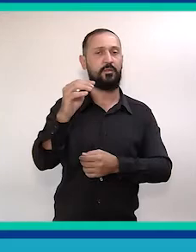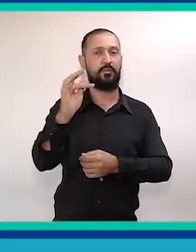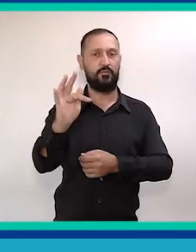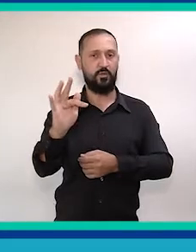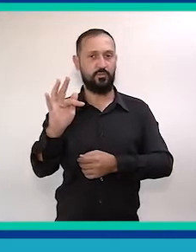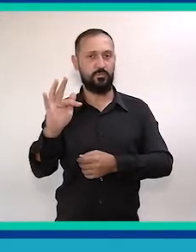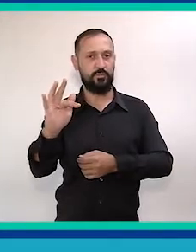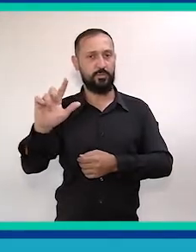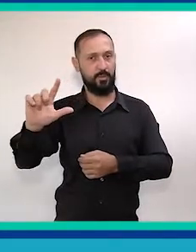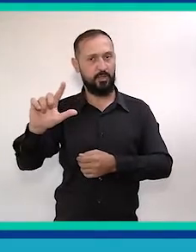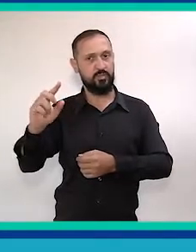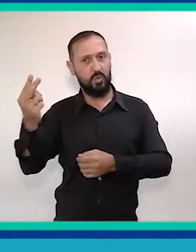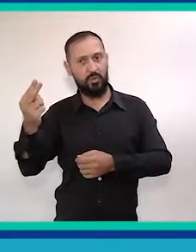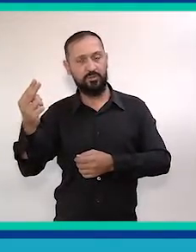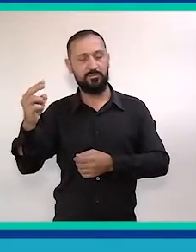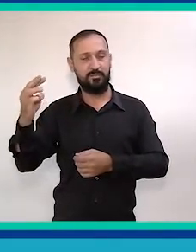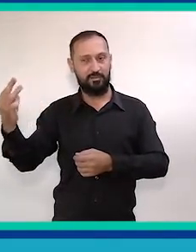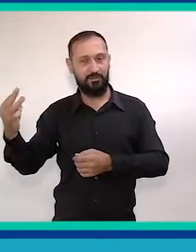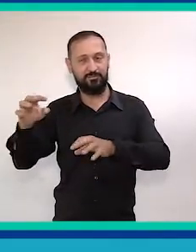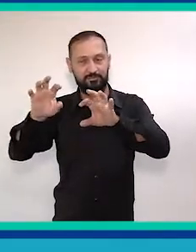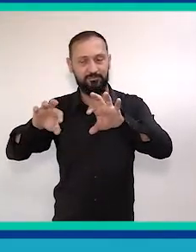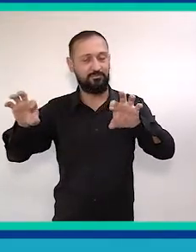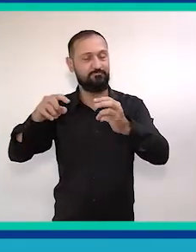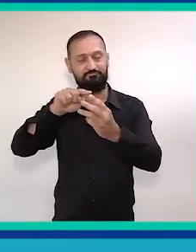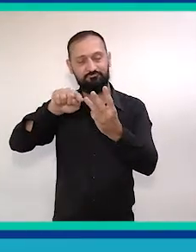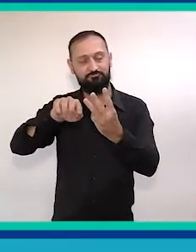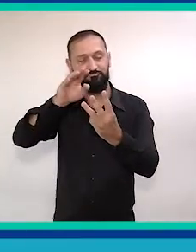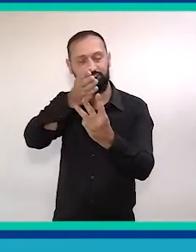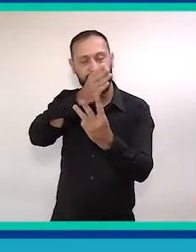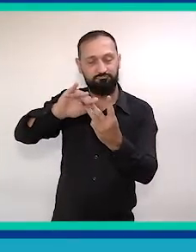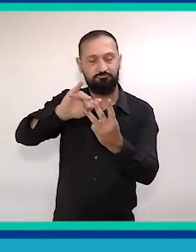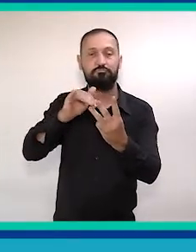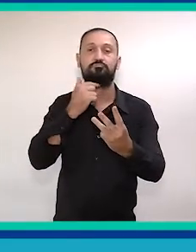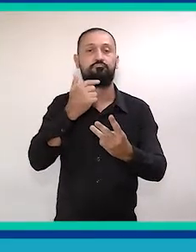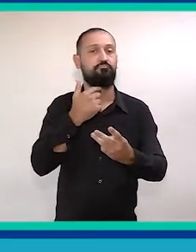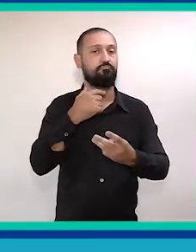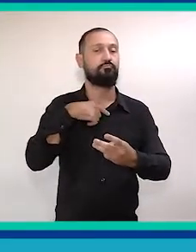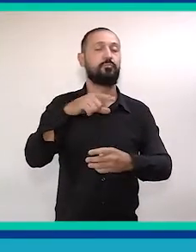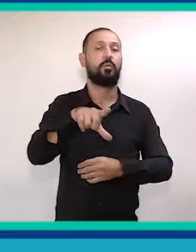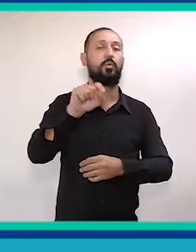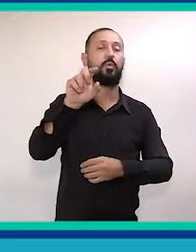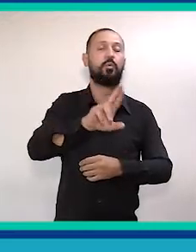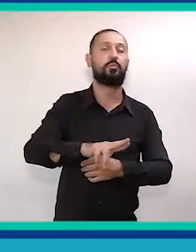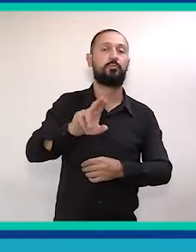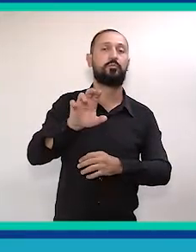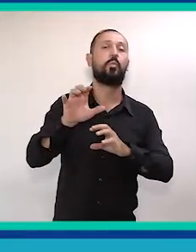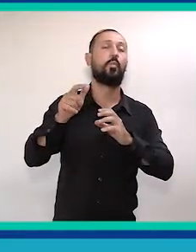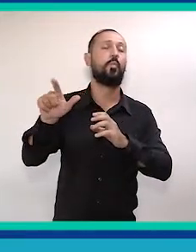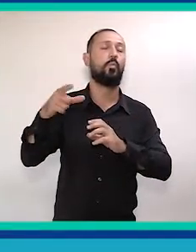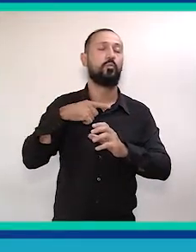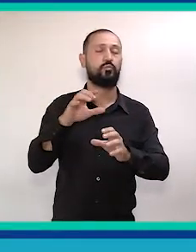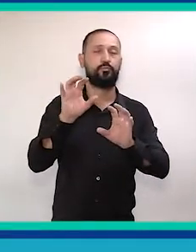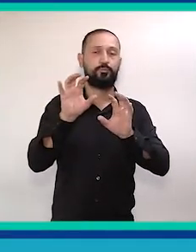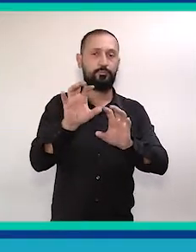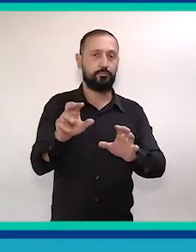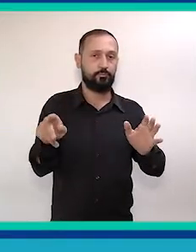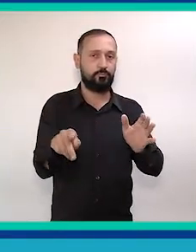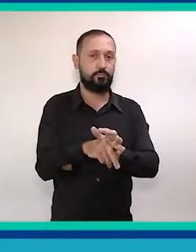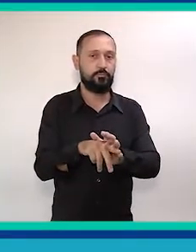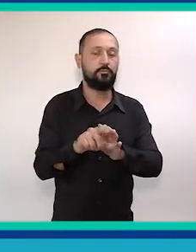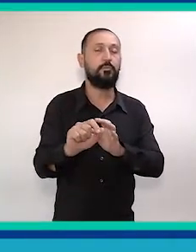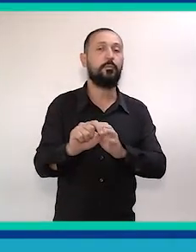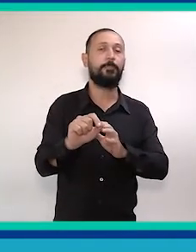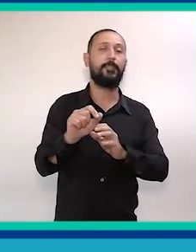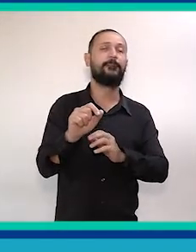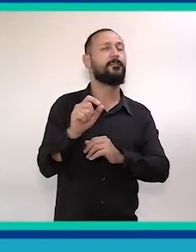fosfolipase 2 da fosfolipase 3. Então, além desse processo de cromatografia, eu precisei adotar um outro processo